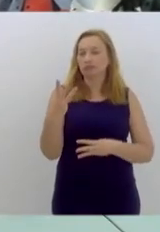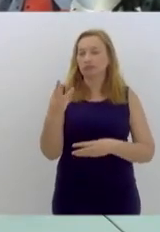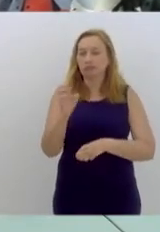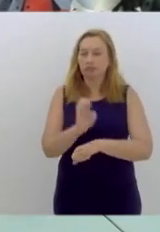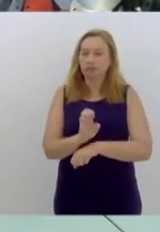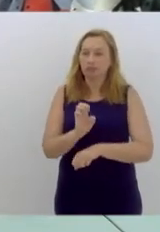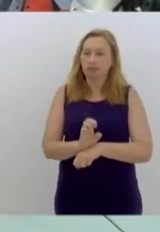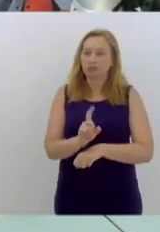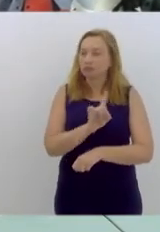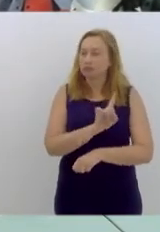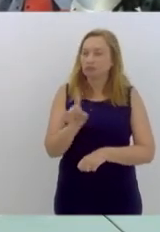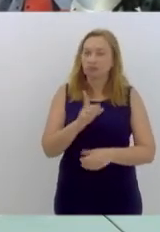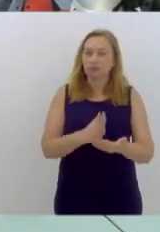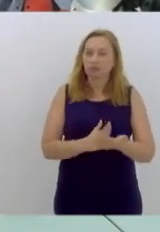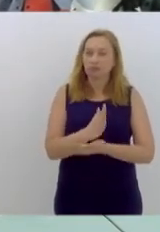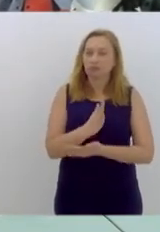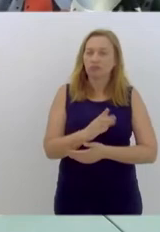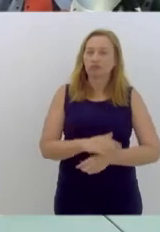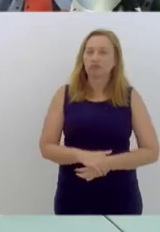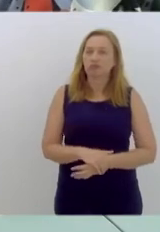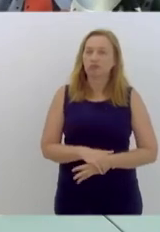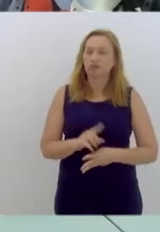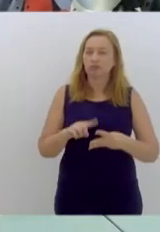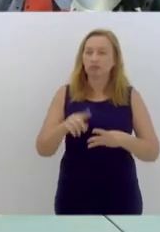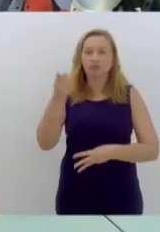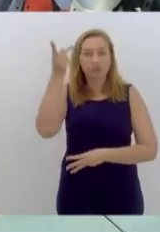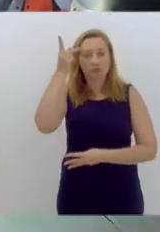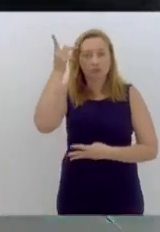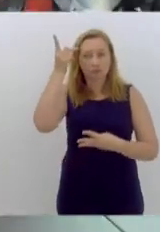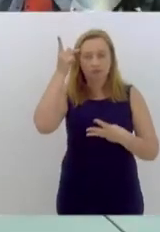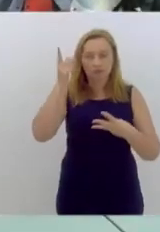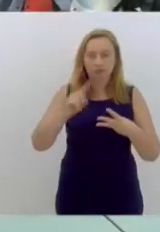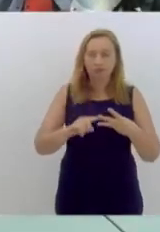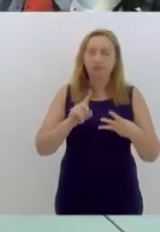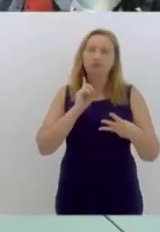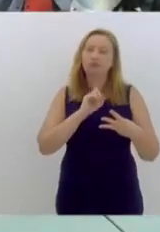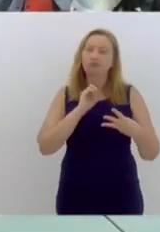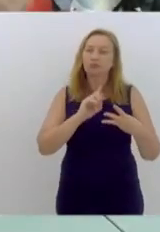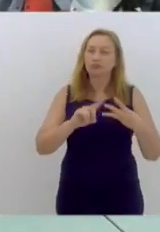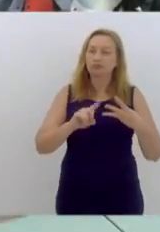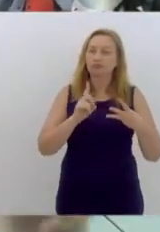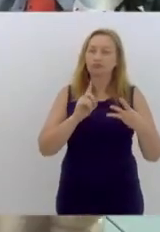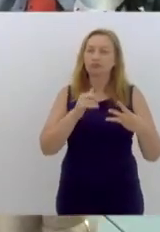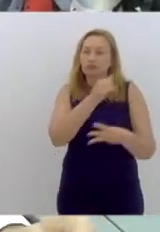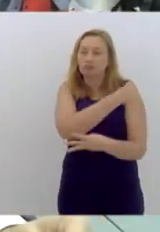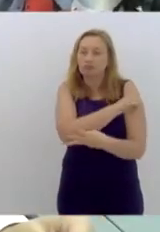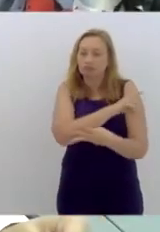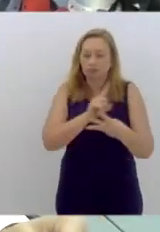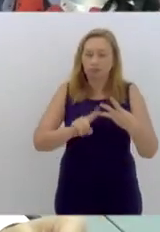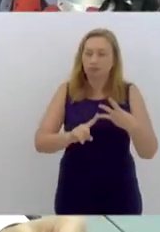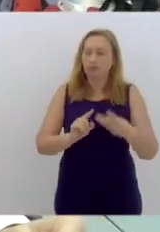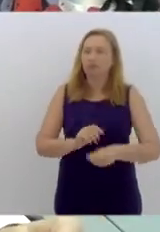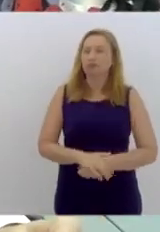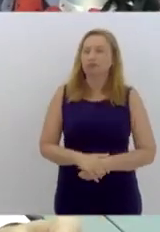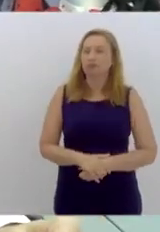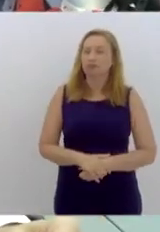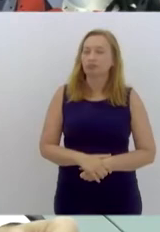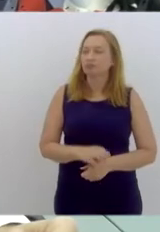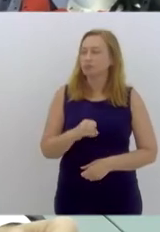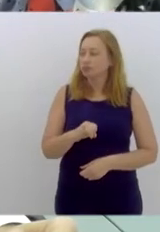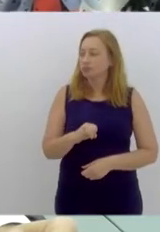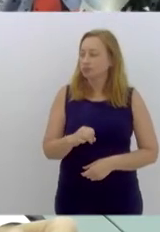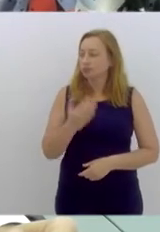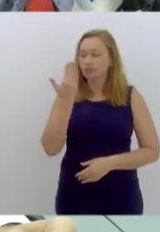3 estados não aprovaram isso. O Estado de São Paulo, o Estado de Minas Gerais e o Estado do Rio de Janeiro. E se nós